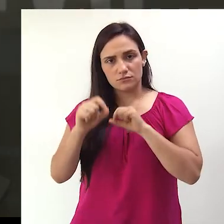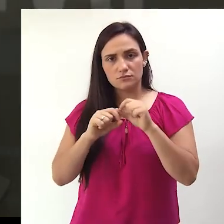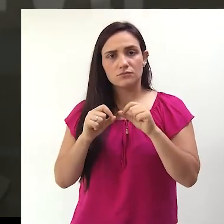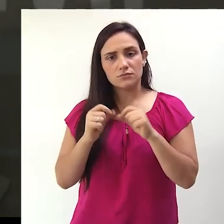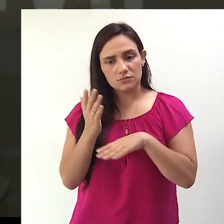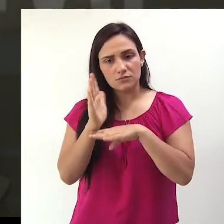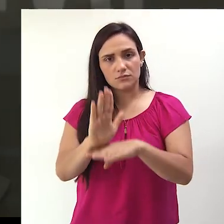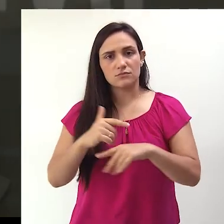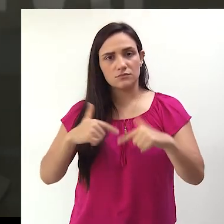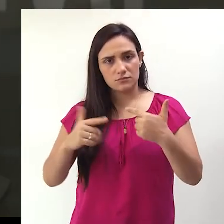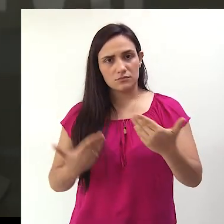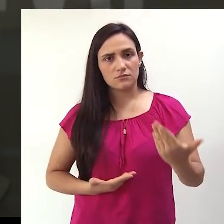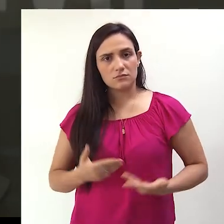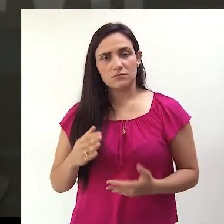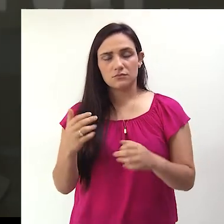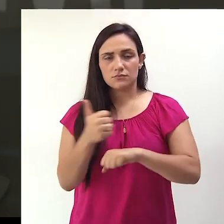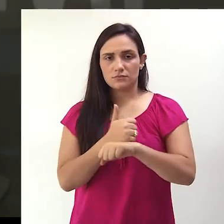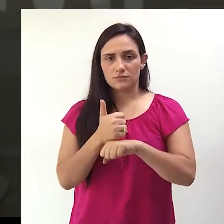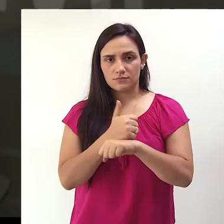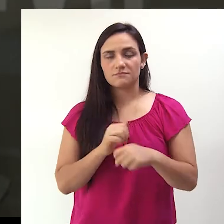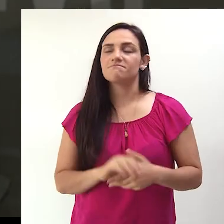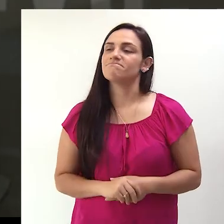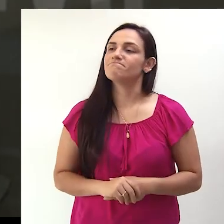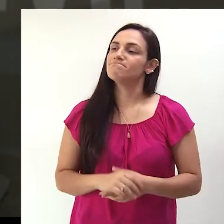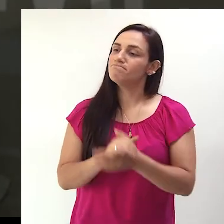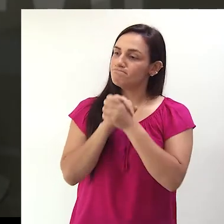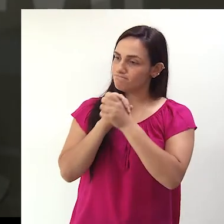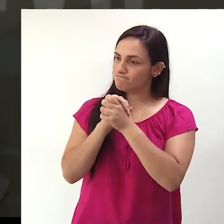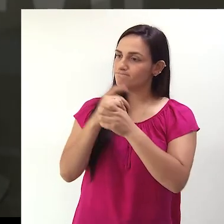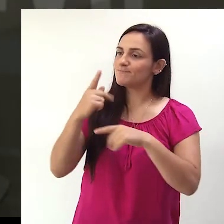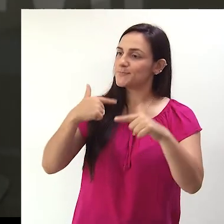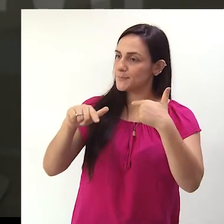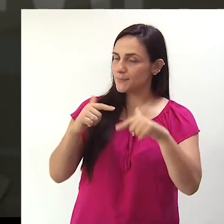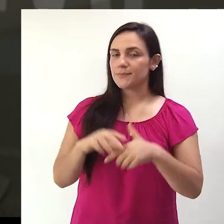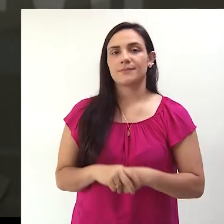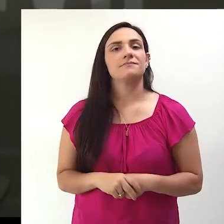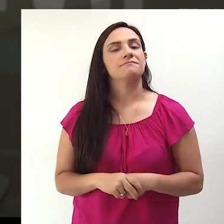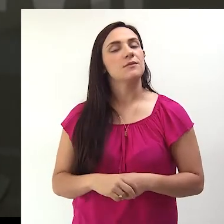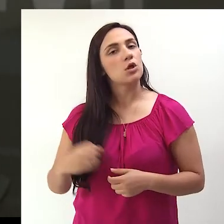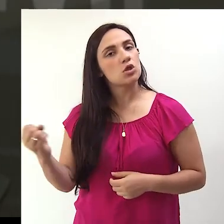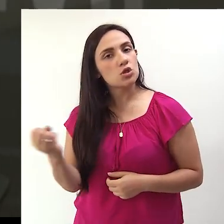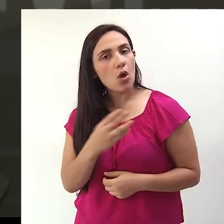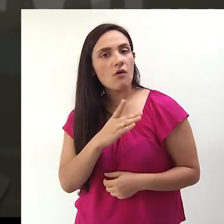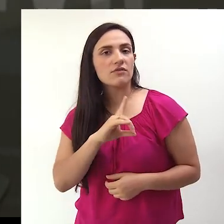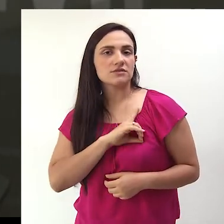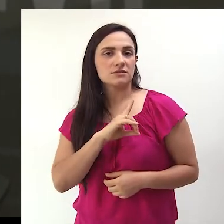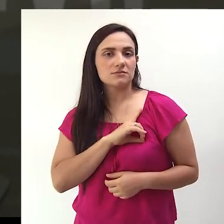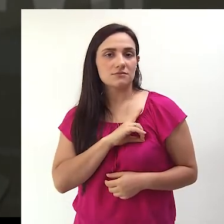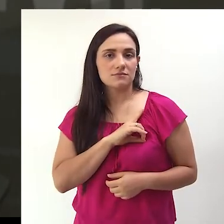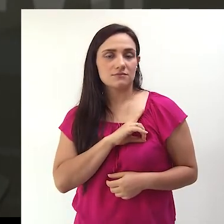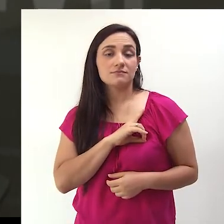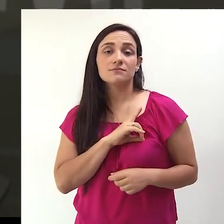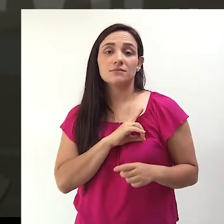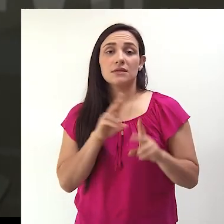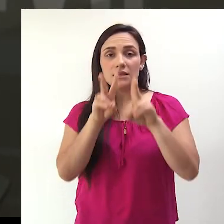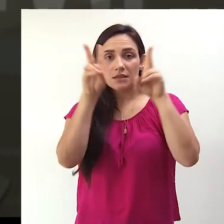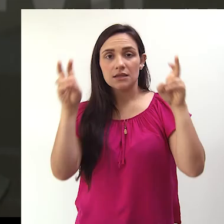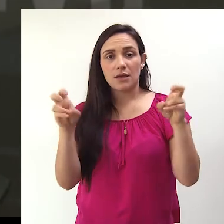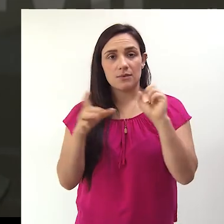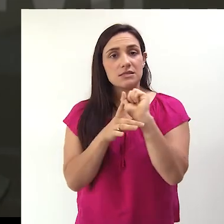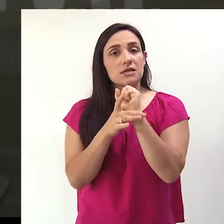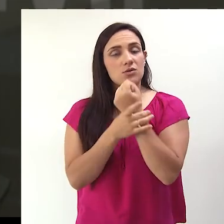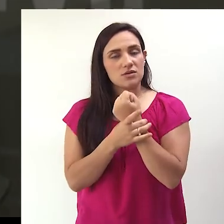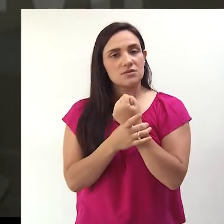Doutor, parabéns pelo seu trabalho, pelo trabalho da sua equipe, pela nova casa, e o programa Segurança em Pauta está aberto para vocês sempre.